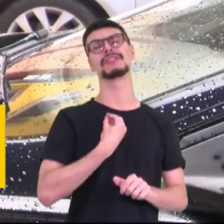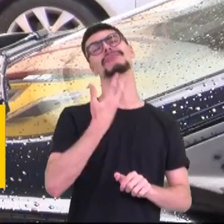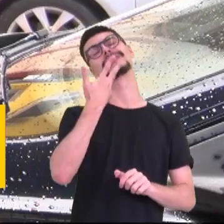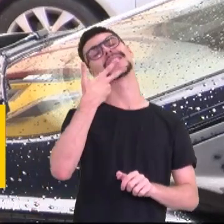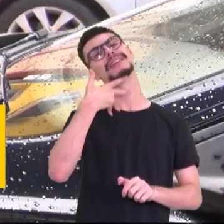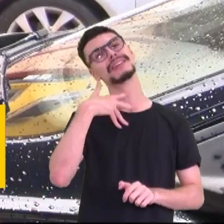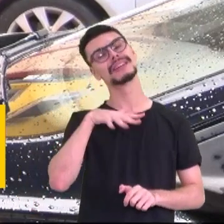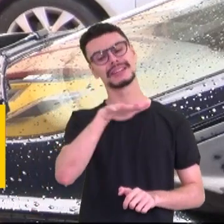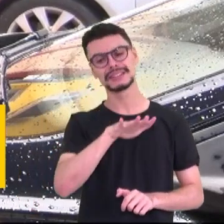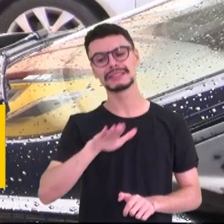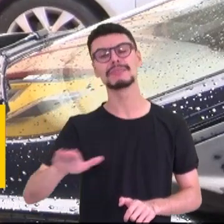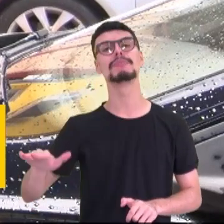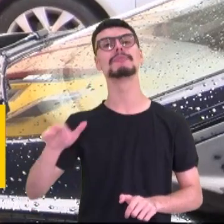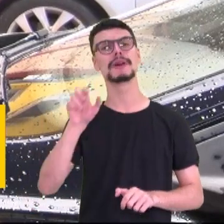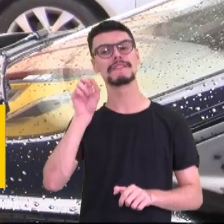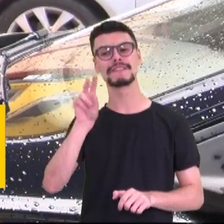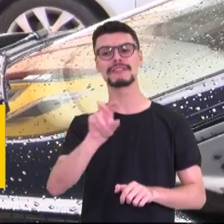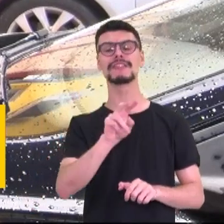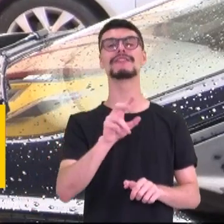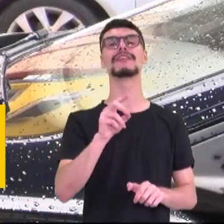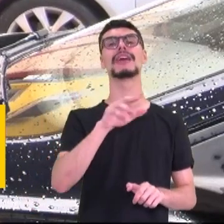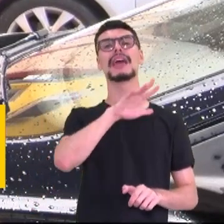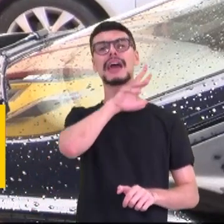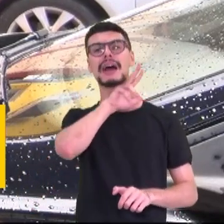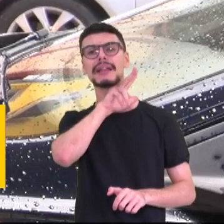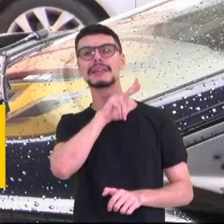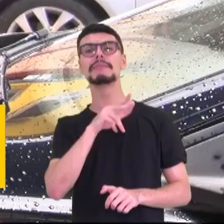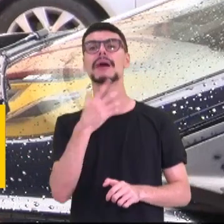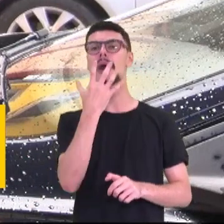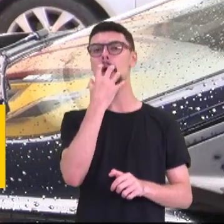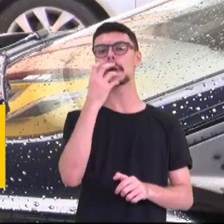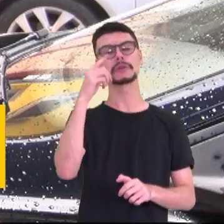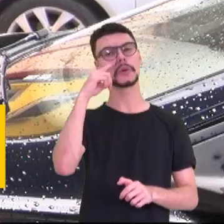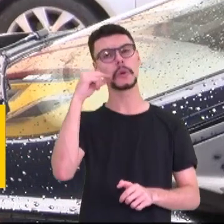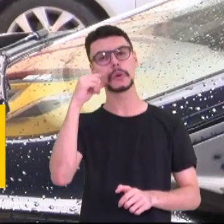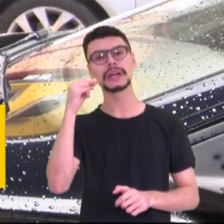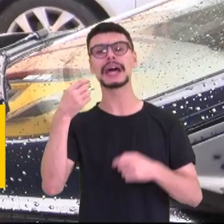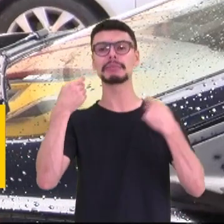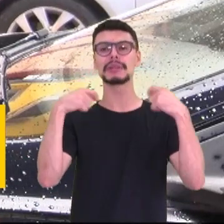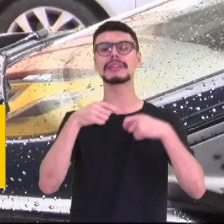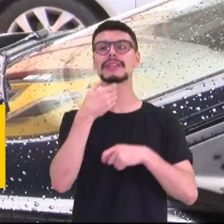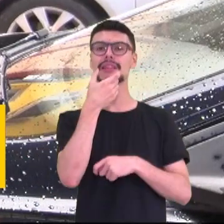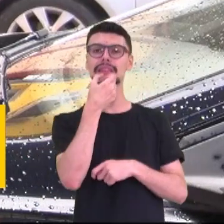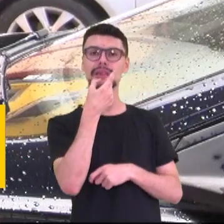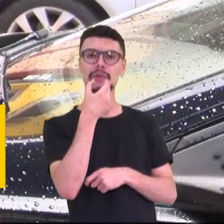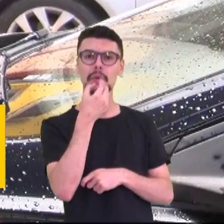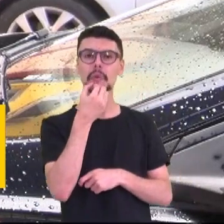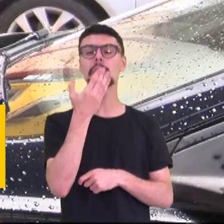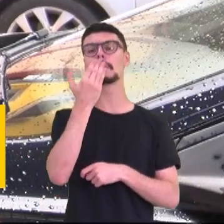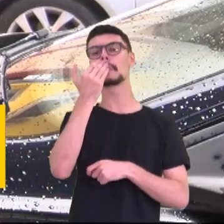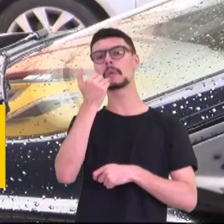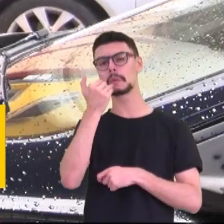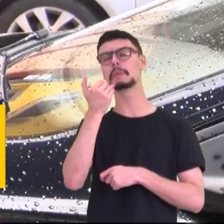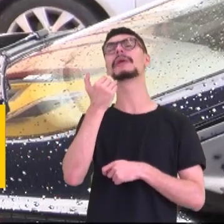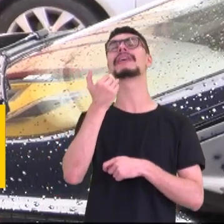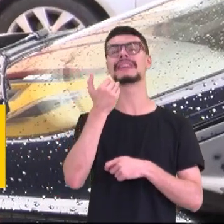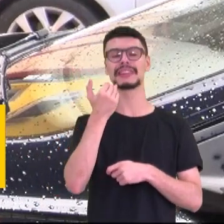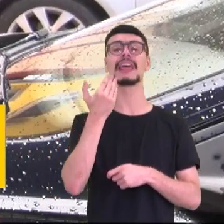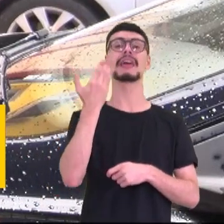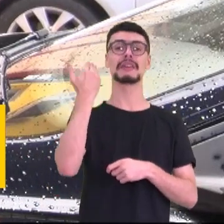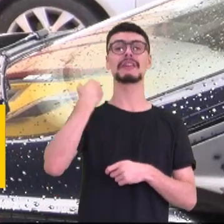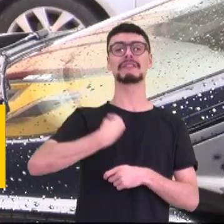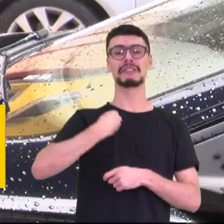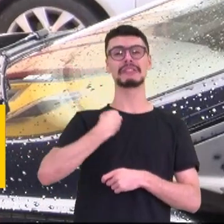por lá, animais de estimação que precisam de rações, medicamentos, que estavam em situação difícil de